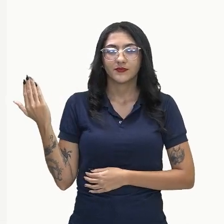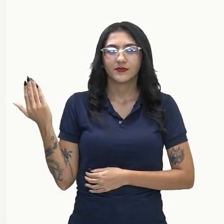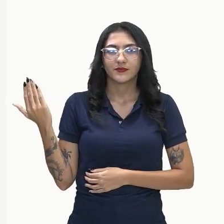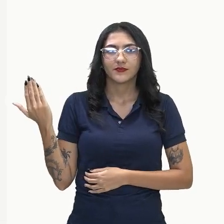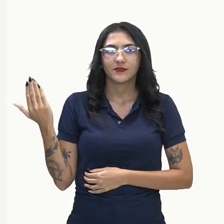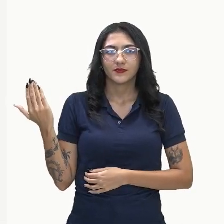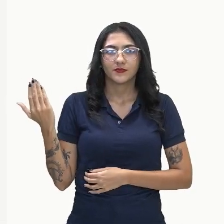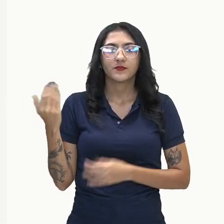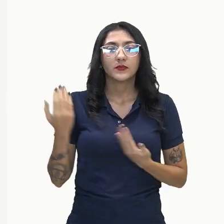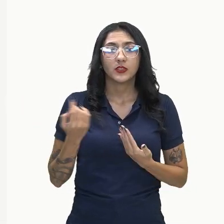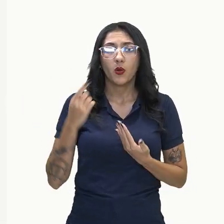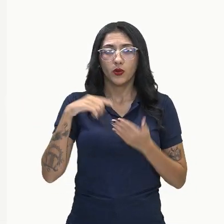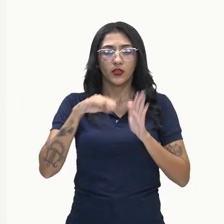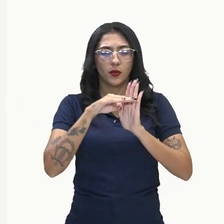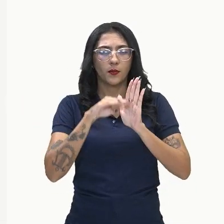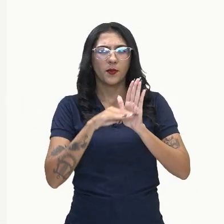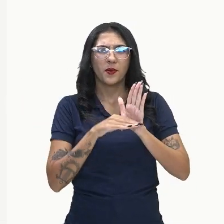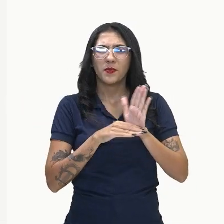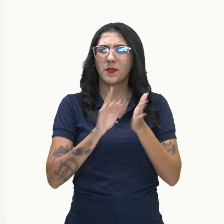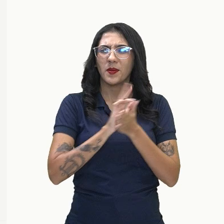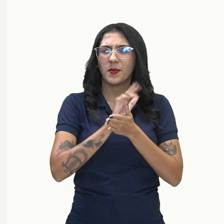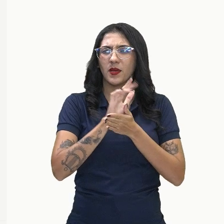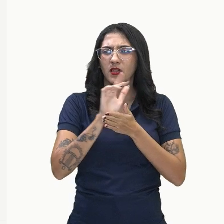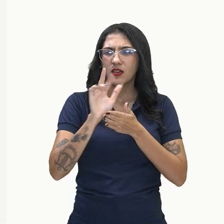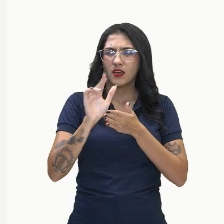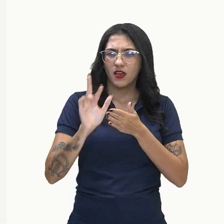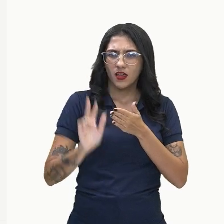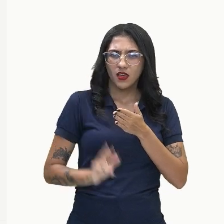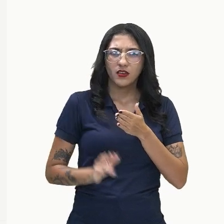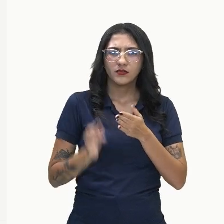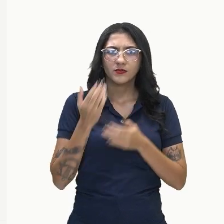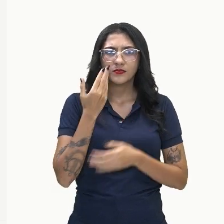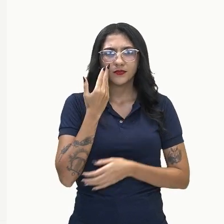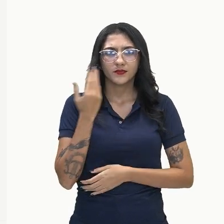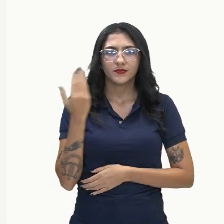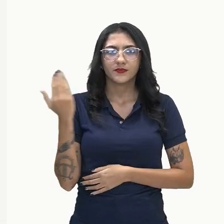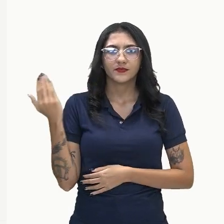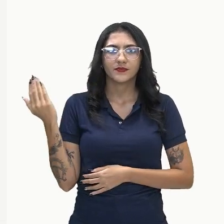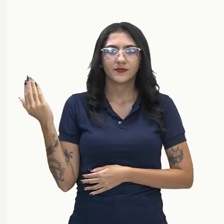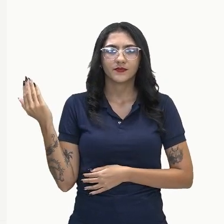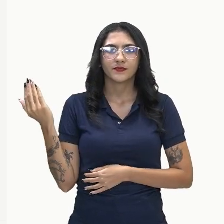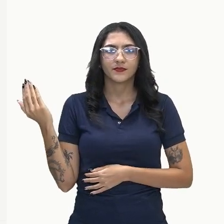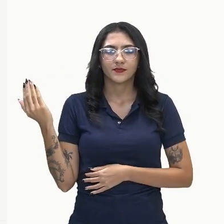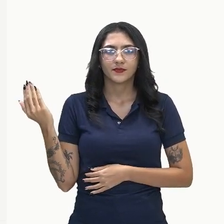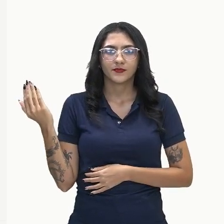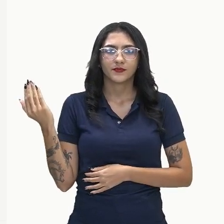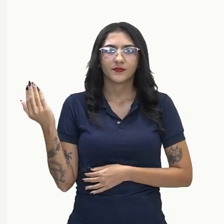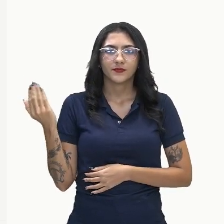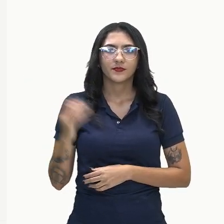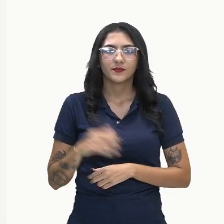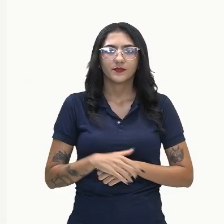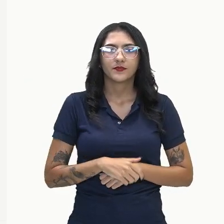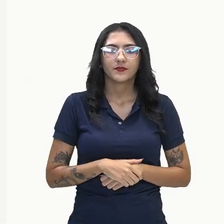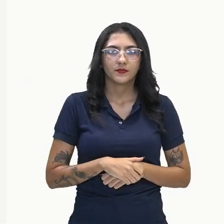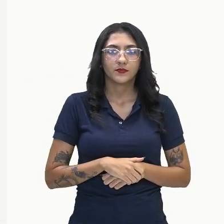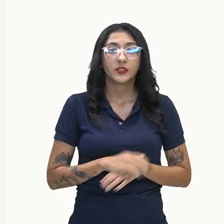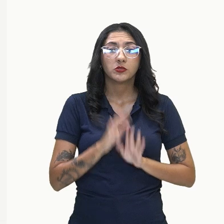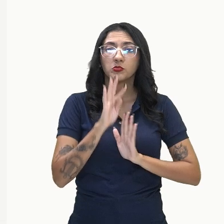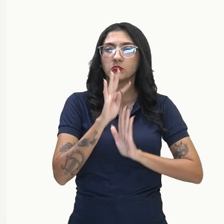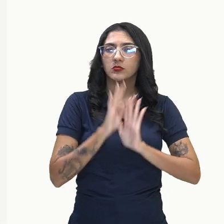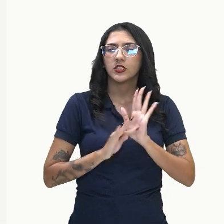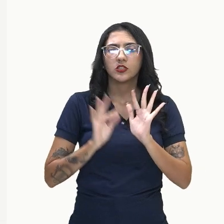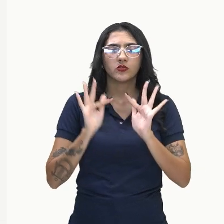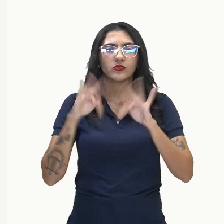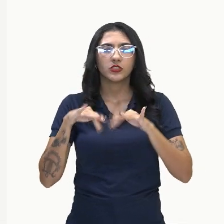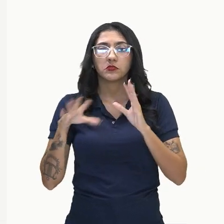Então, nessa próxima lista, nós temos Education, Healthcare, Telecommunications. E o nosso texto finaliza, né, com mais